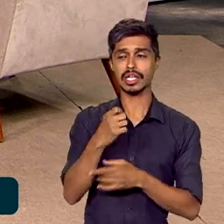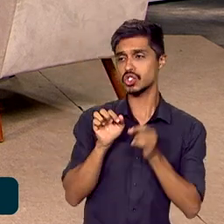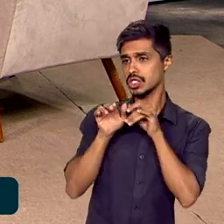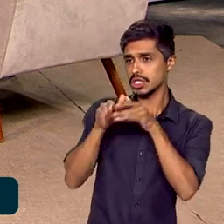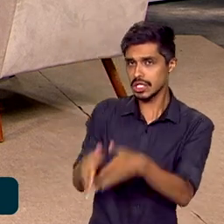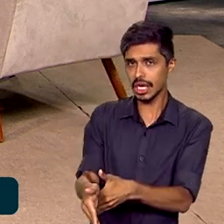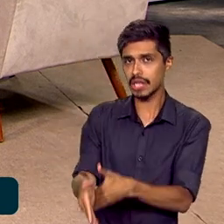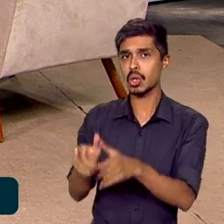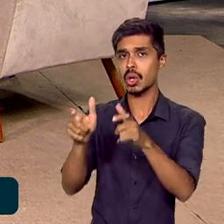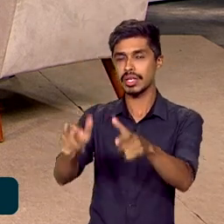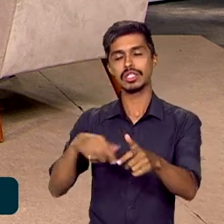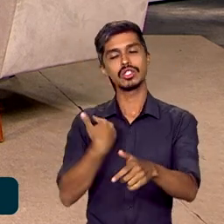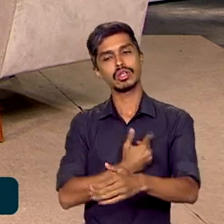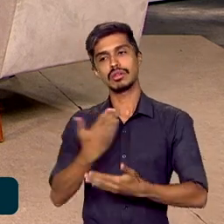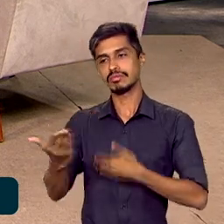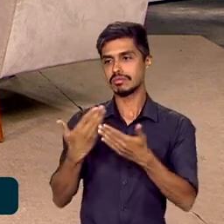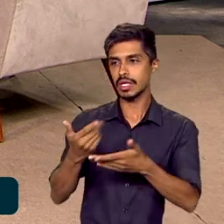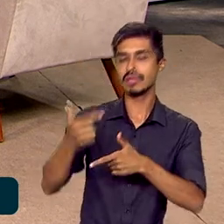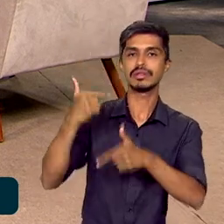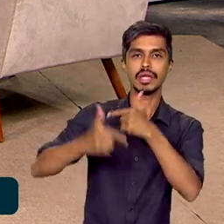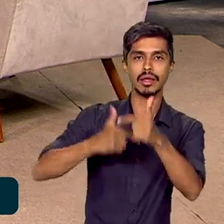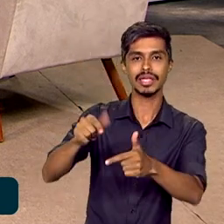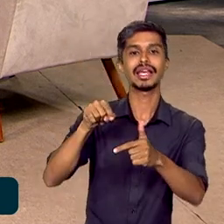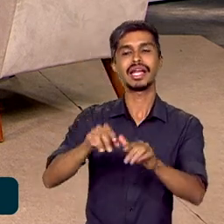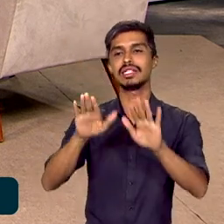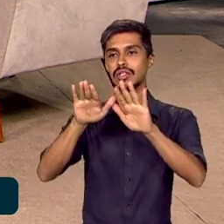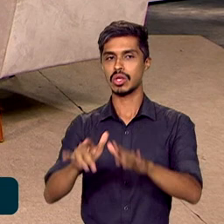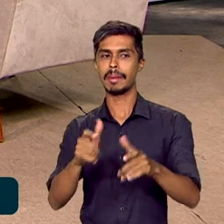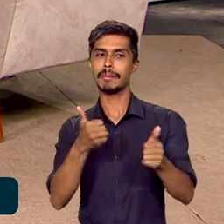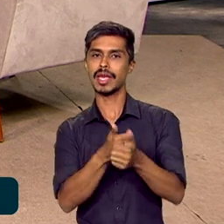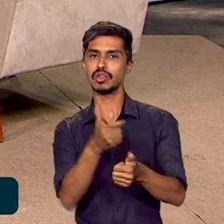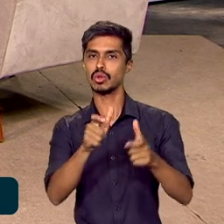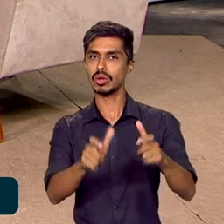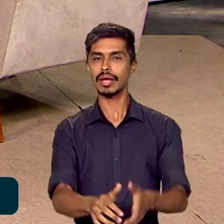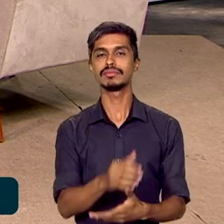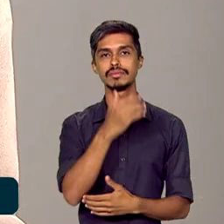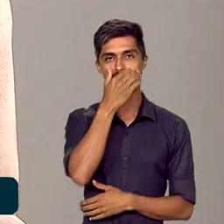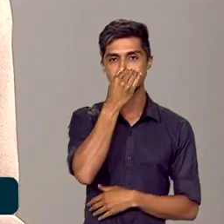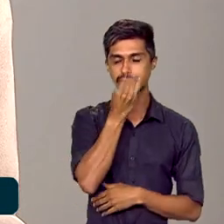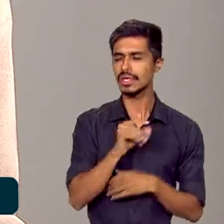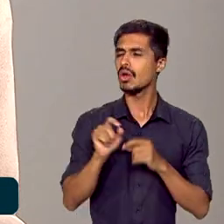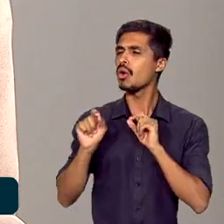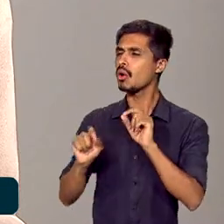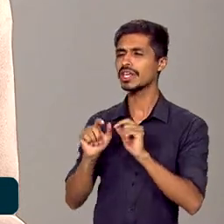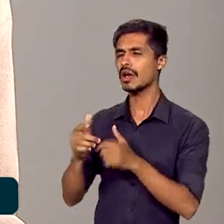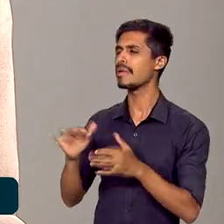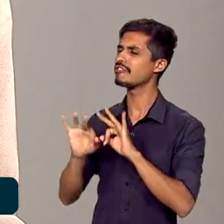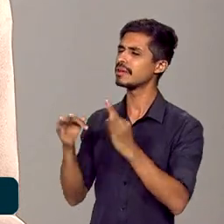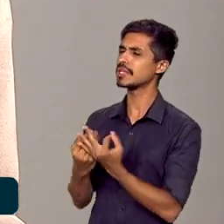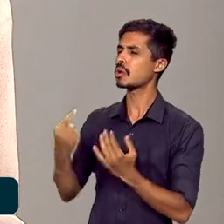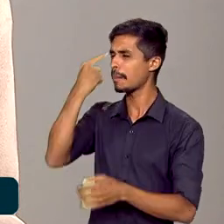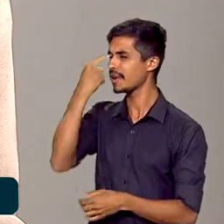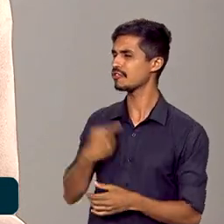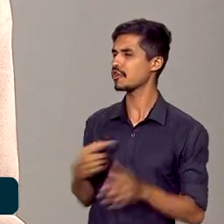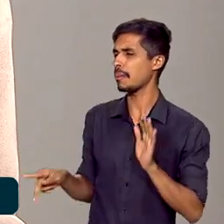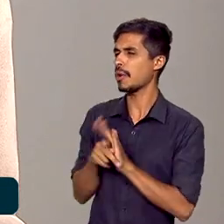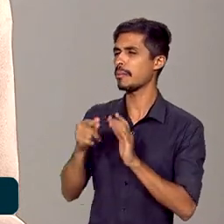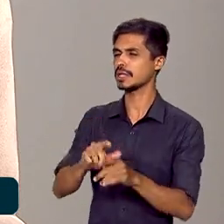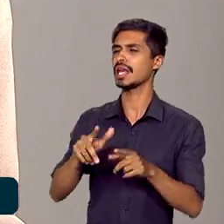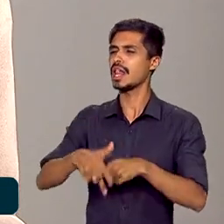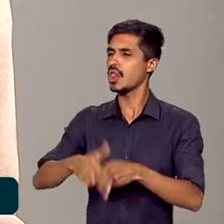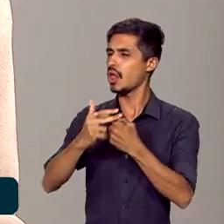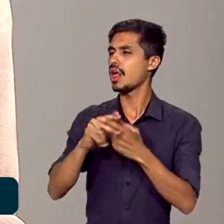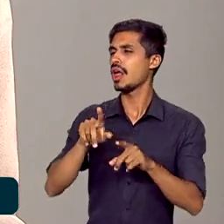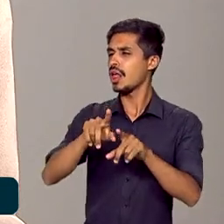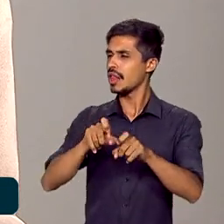a gente vai desenvolvendo o trabalho para que elas fiquem no entorno da região. O que é uma família com perfil para a reforma agrária e como que